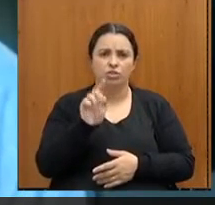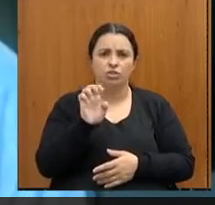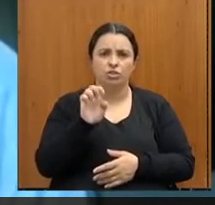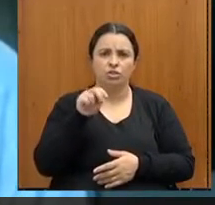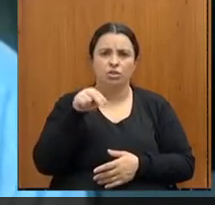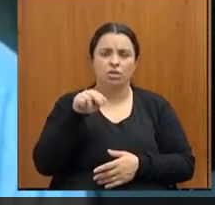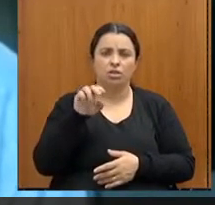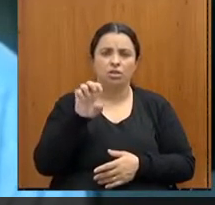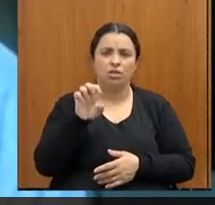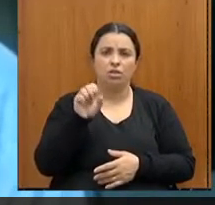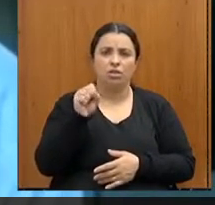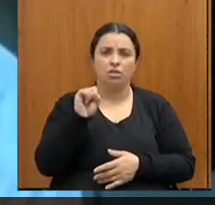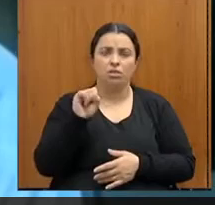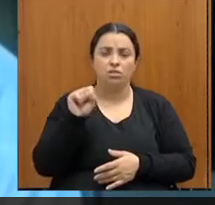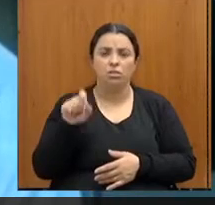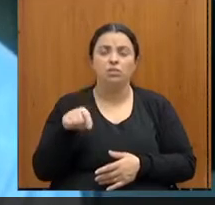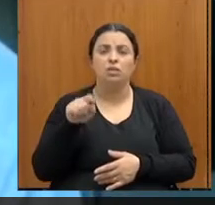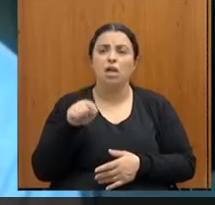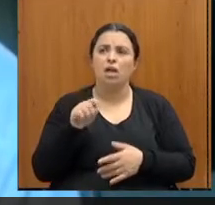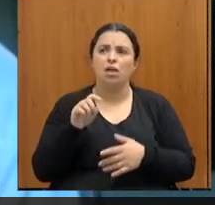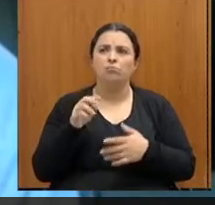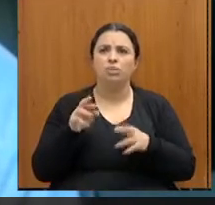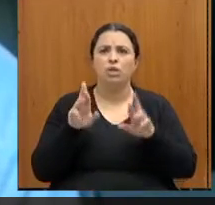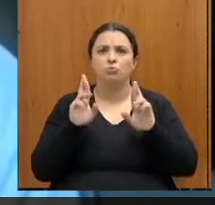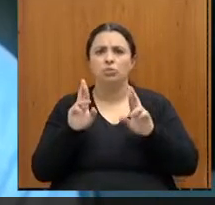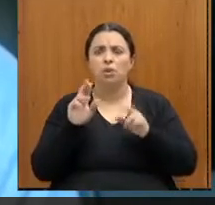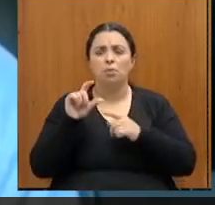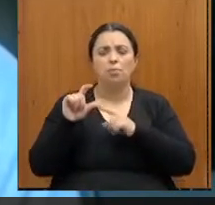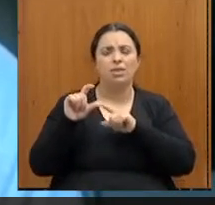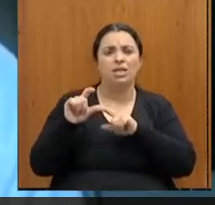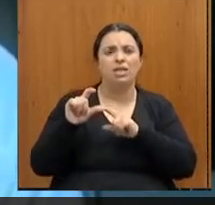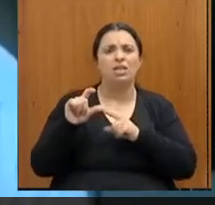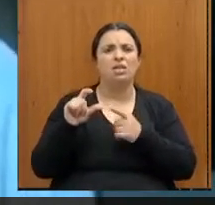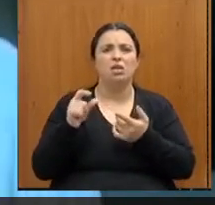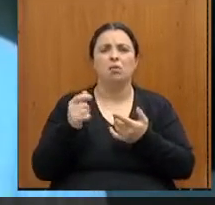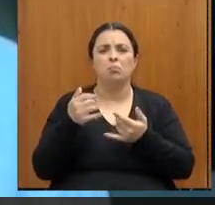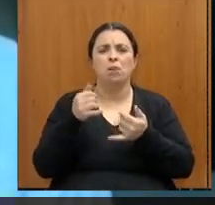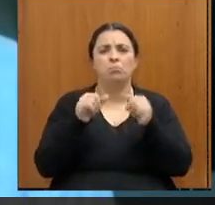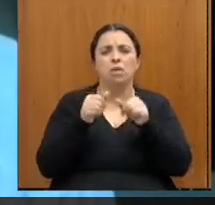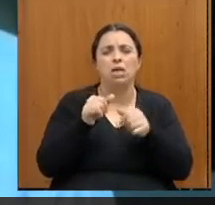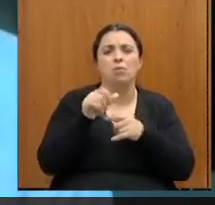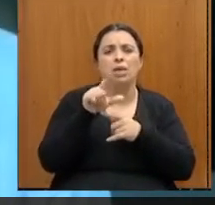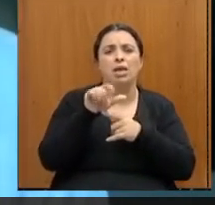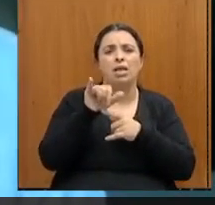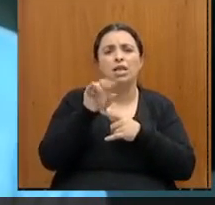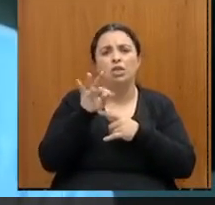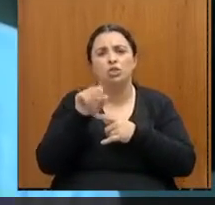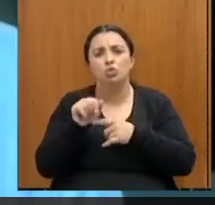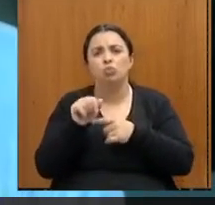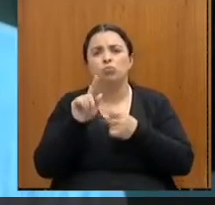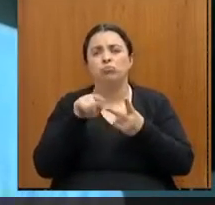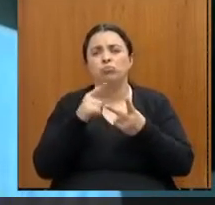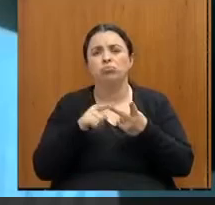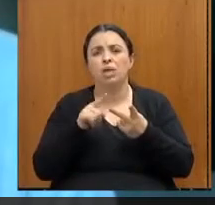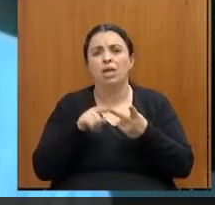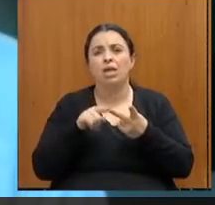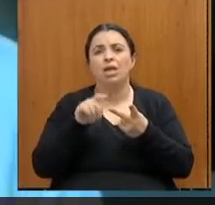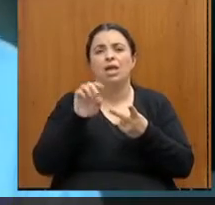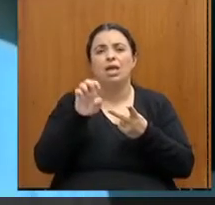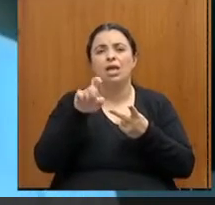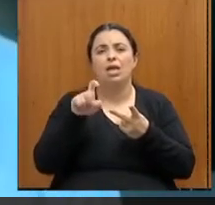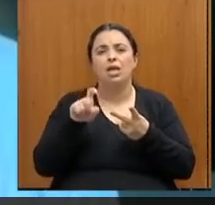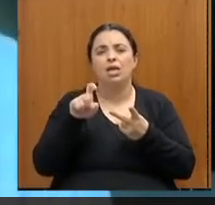bateria de lítio enxofre que a buscamos muito que essa empresa que fosse instalada no Vale do